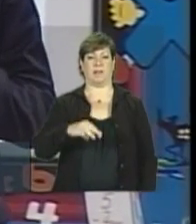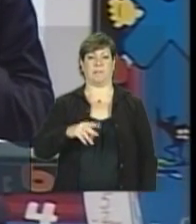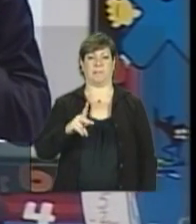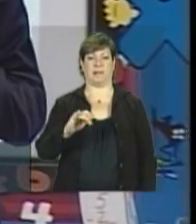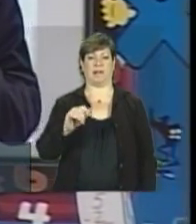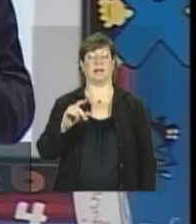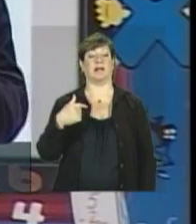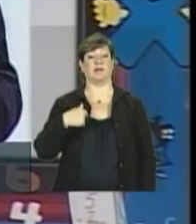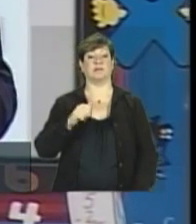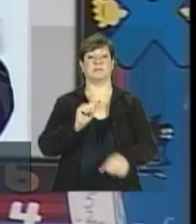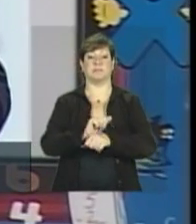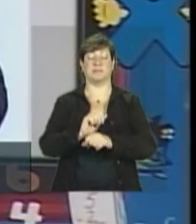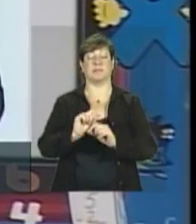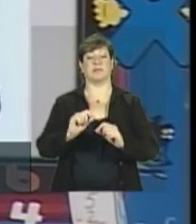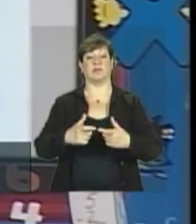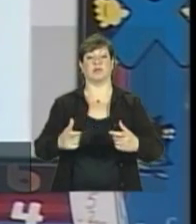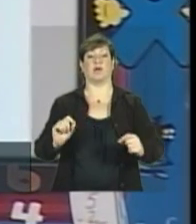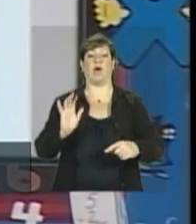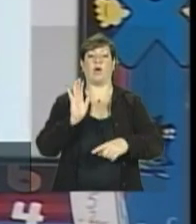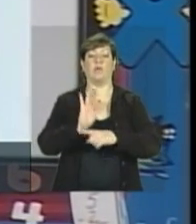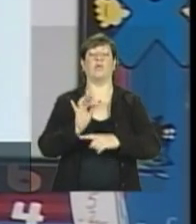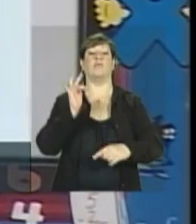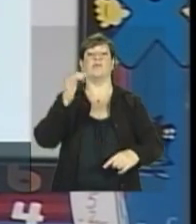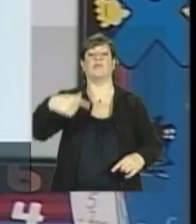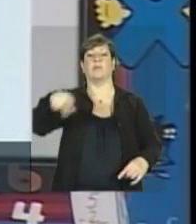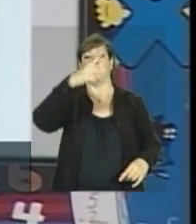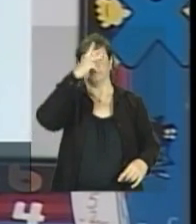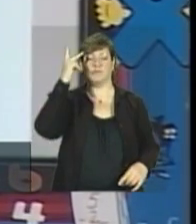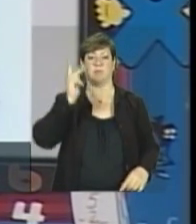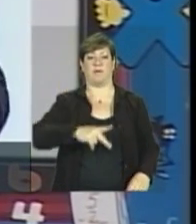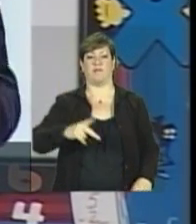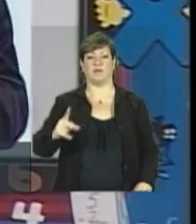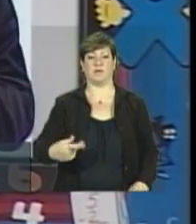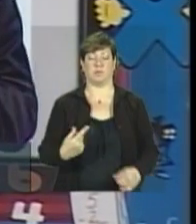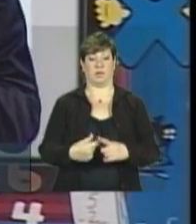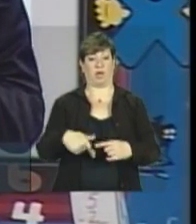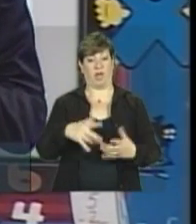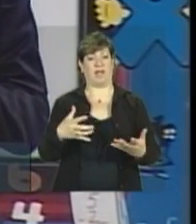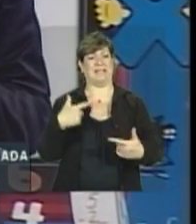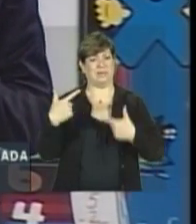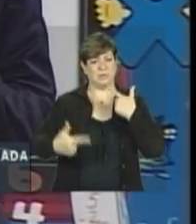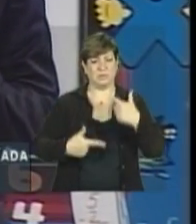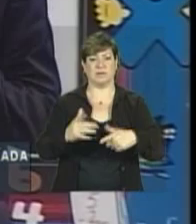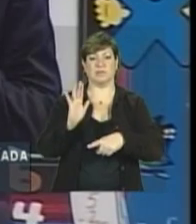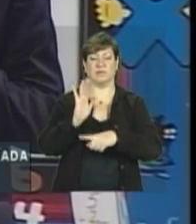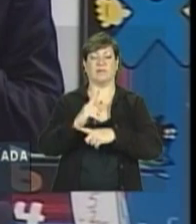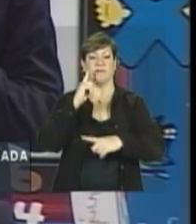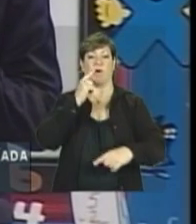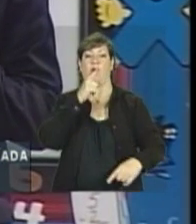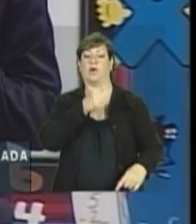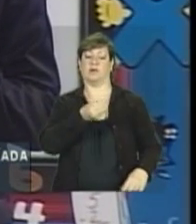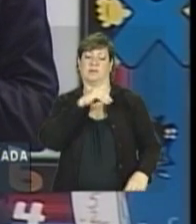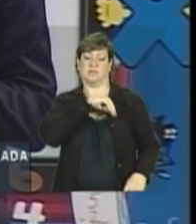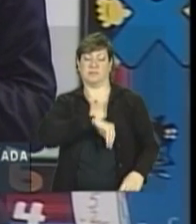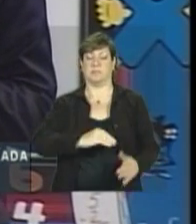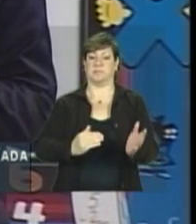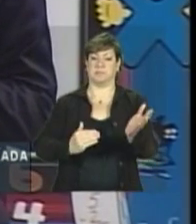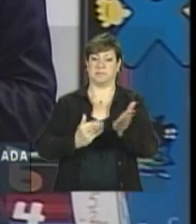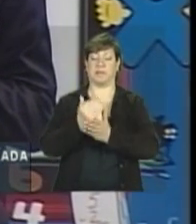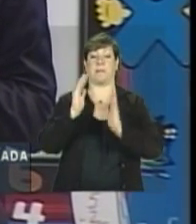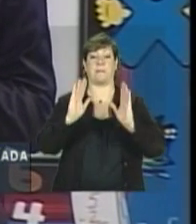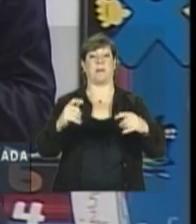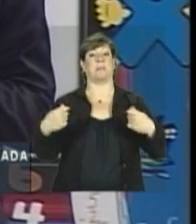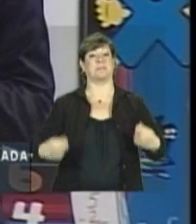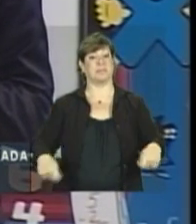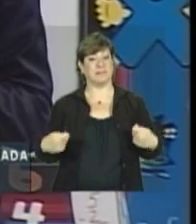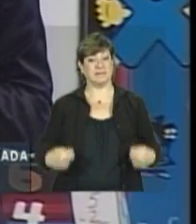futuros professores. Nós estamos brigando aí para ter um piso salarial que motive profissionalmente, mas nós precisamos ter a vocação. E